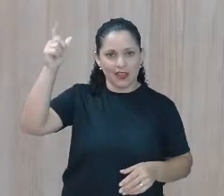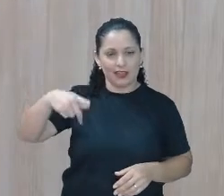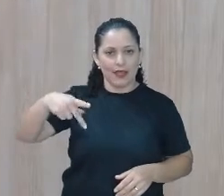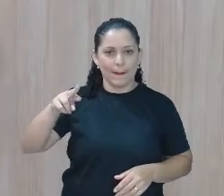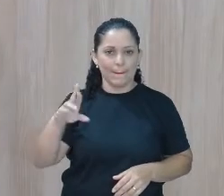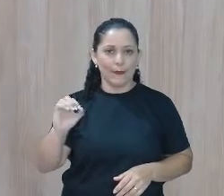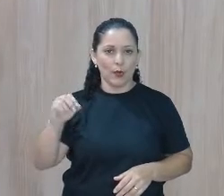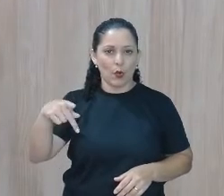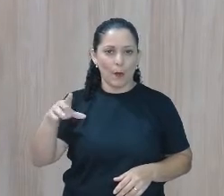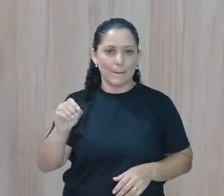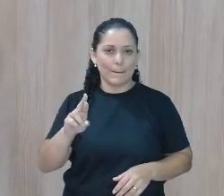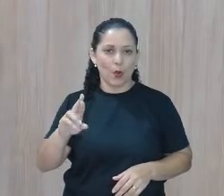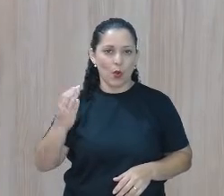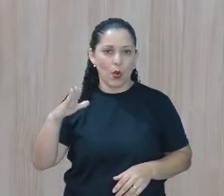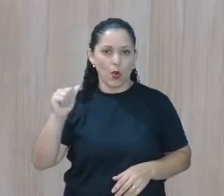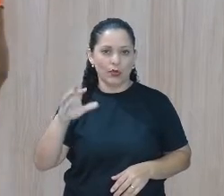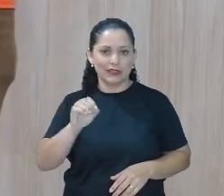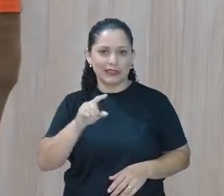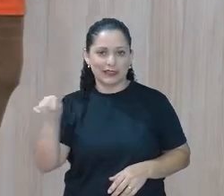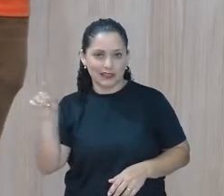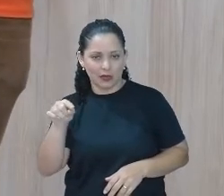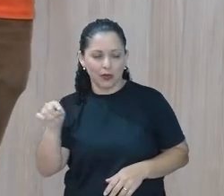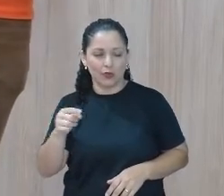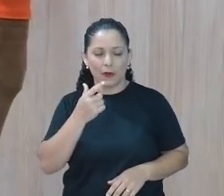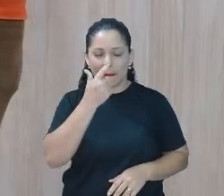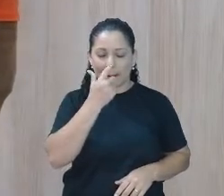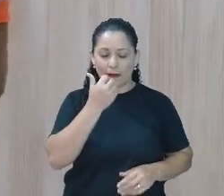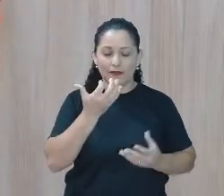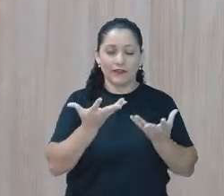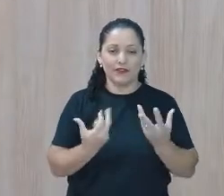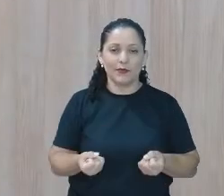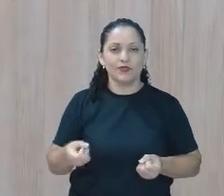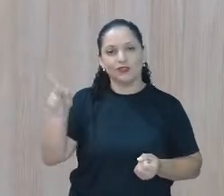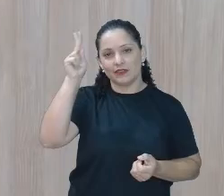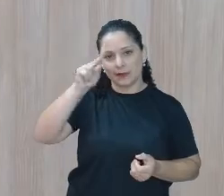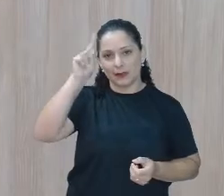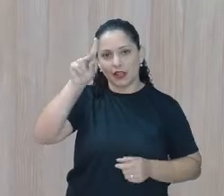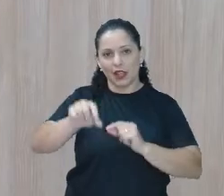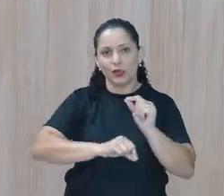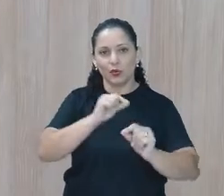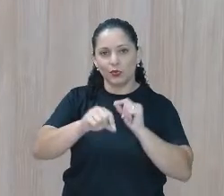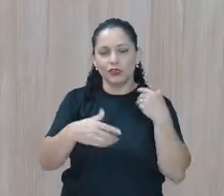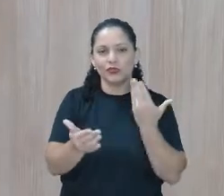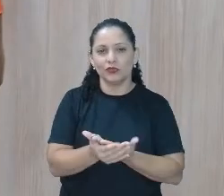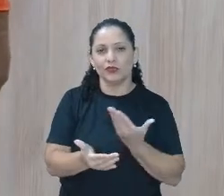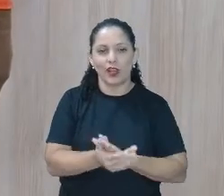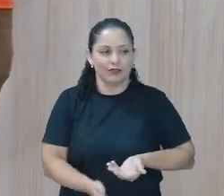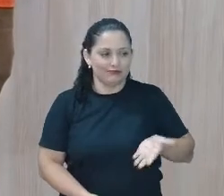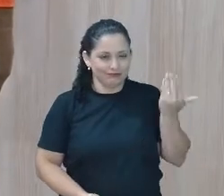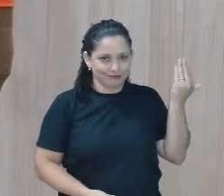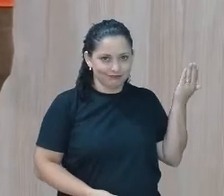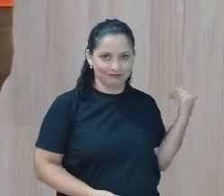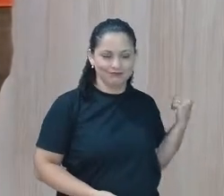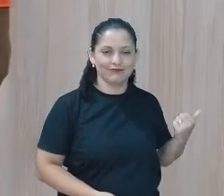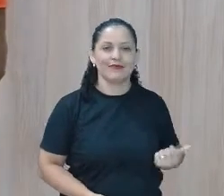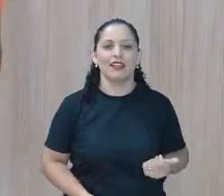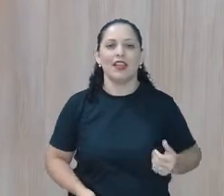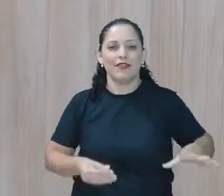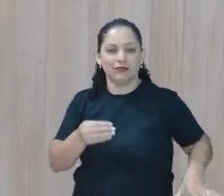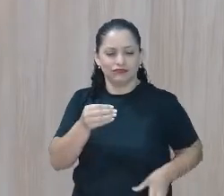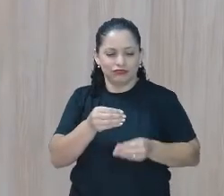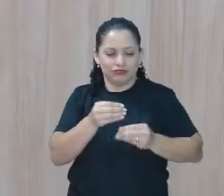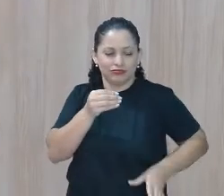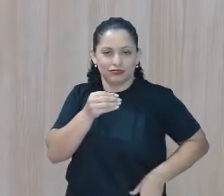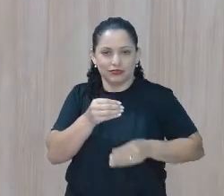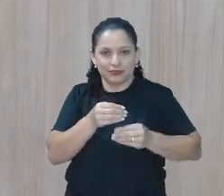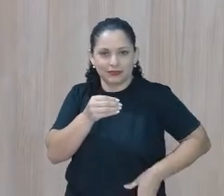da proporcionalidade, certo? Então vamos lembrar aí o que foi que a gente viu na aula passada, certo? E aí a gente adiciona mais